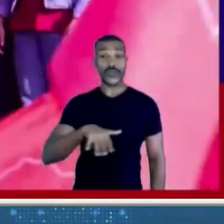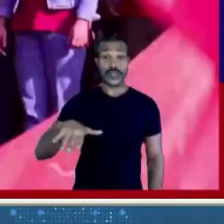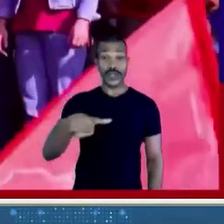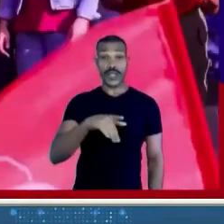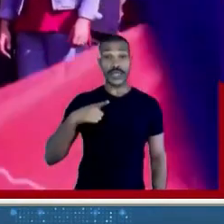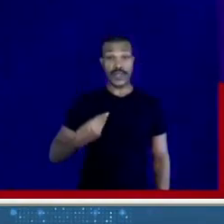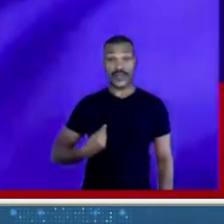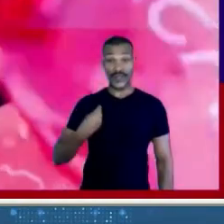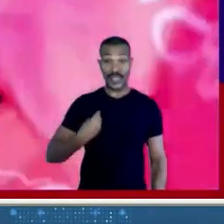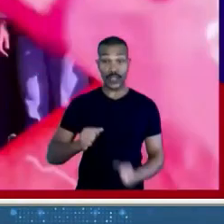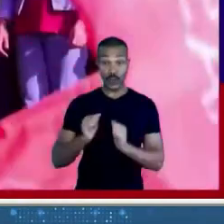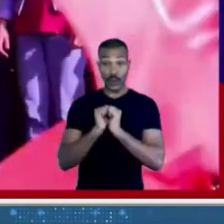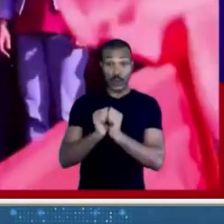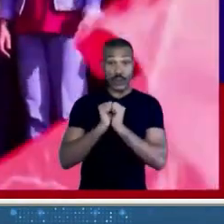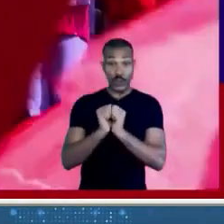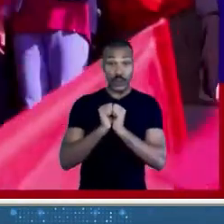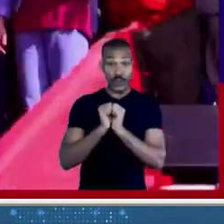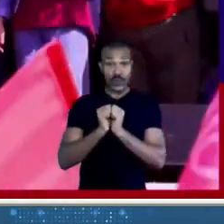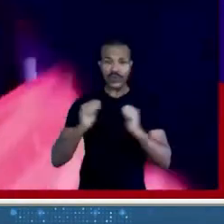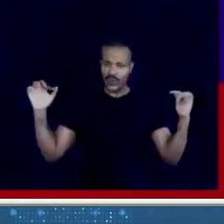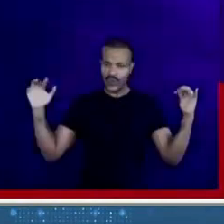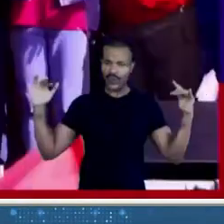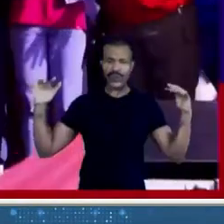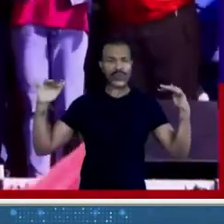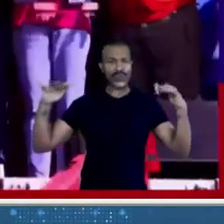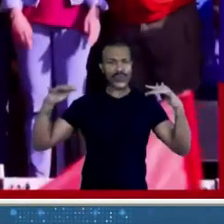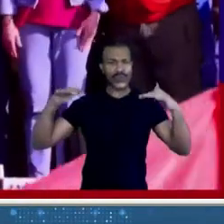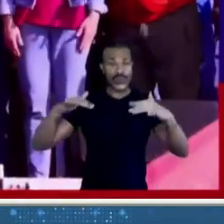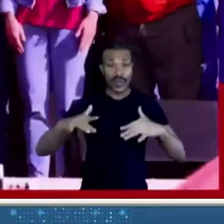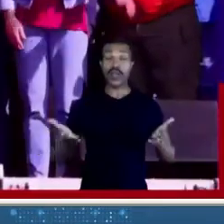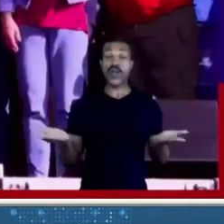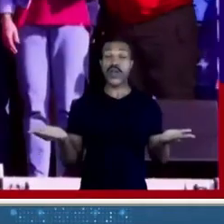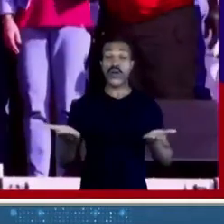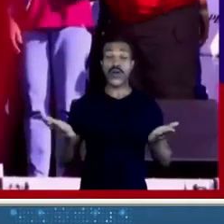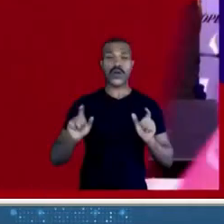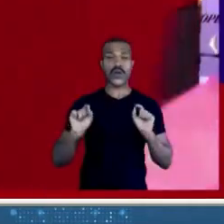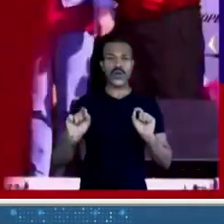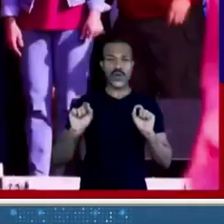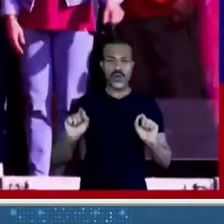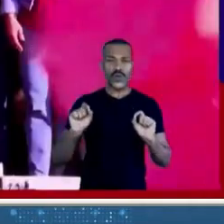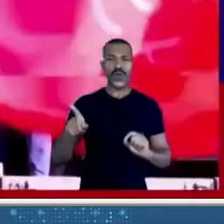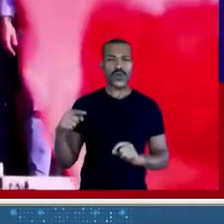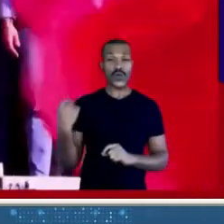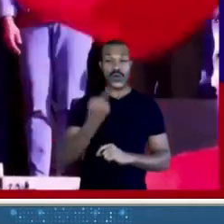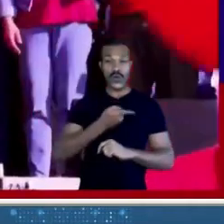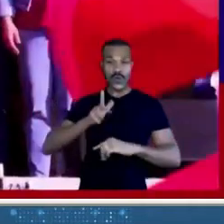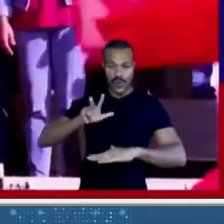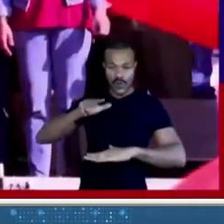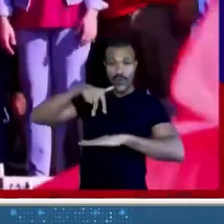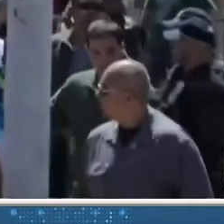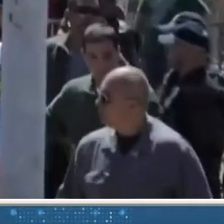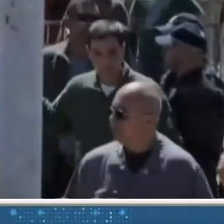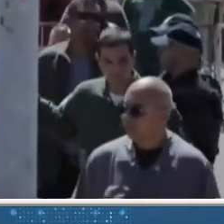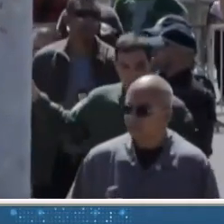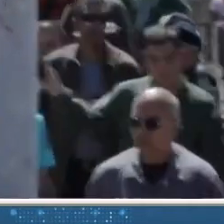possa terminar falando também. Mas assim não forma opinião aprofundada. Então há sempre uma tentativa de desmerecer, de desconstruir